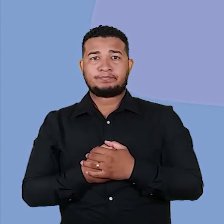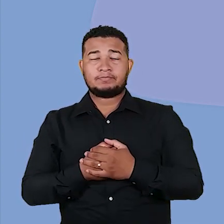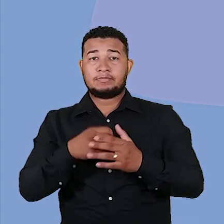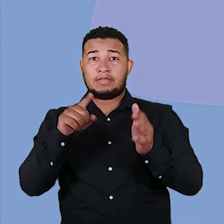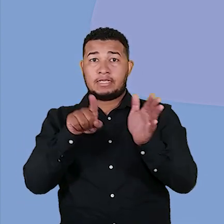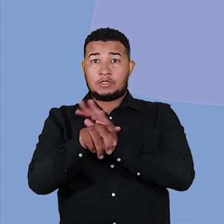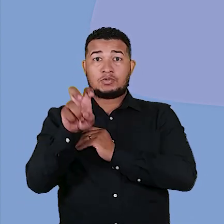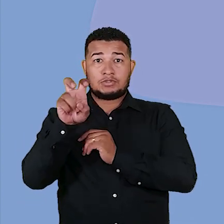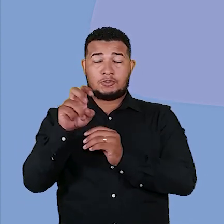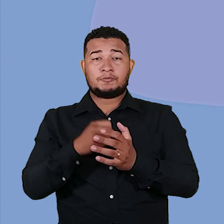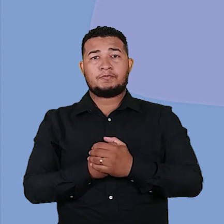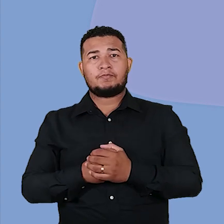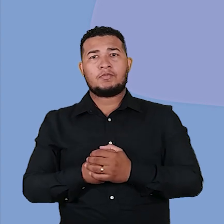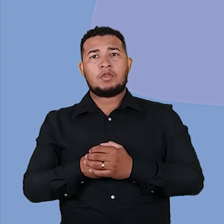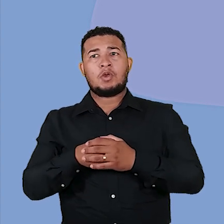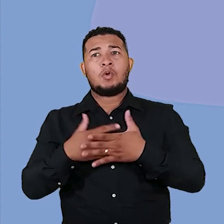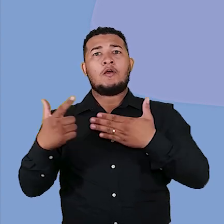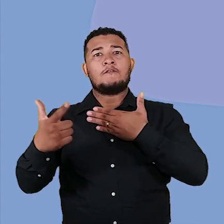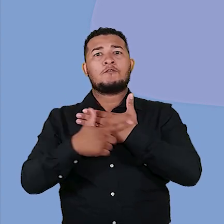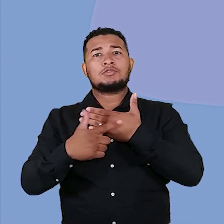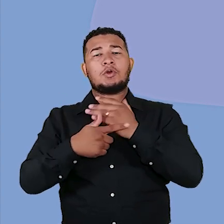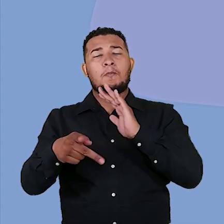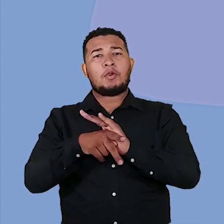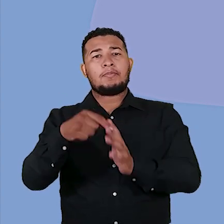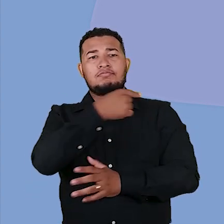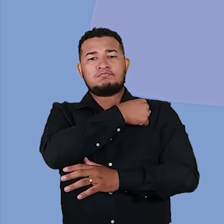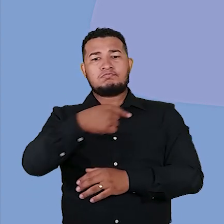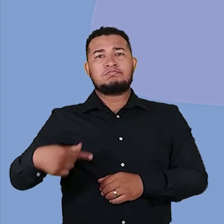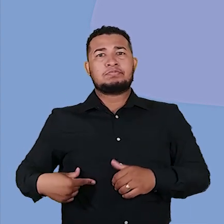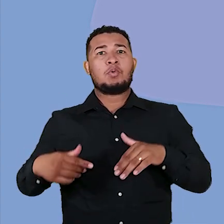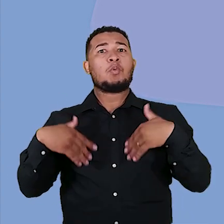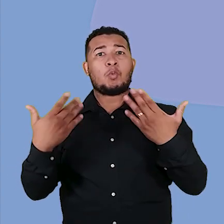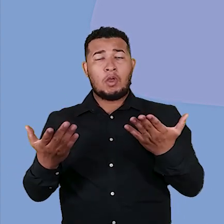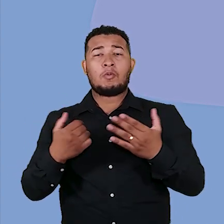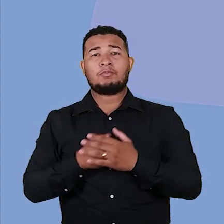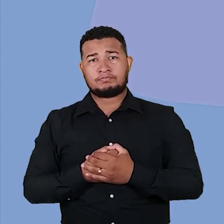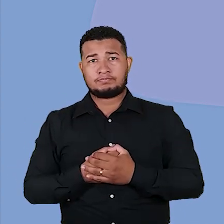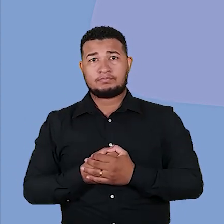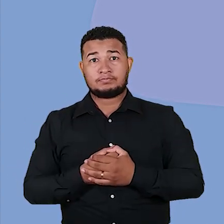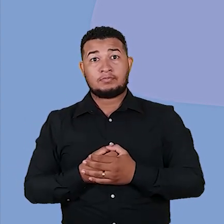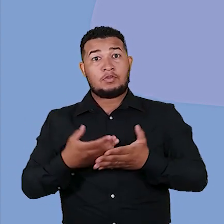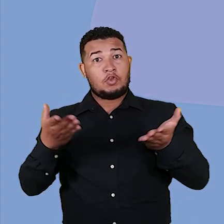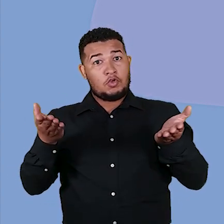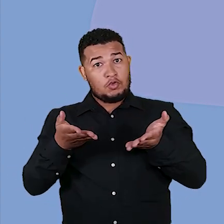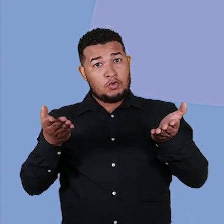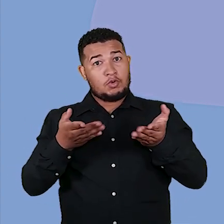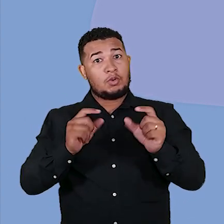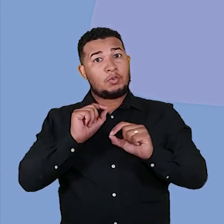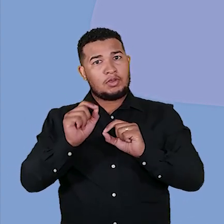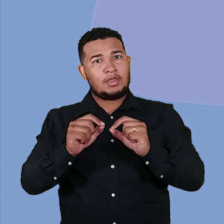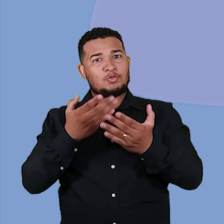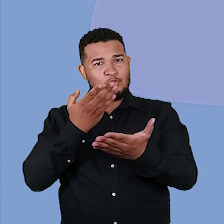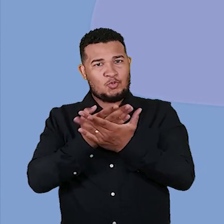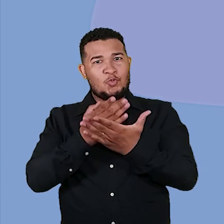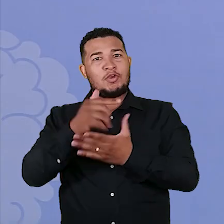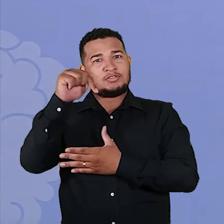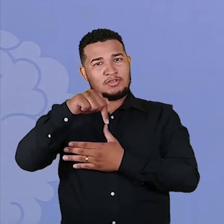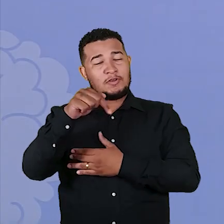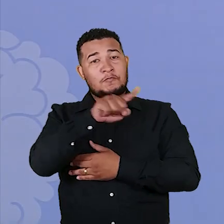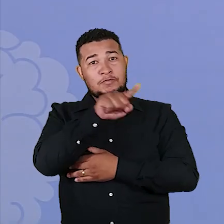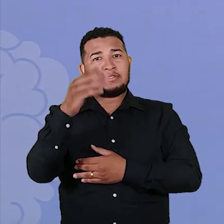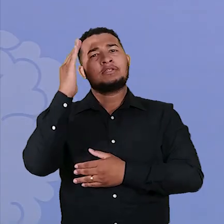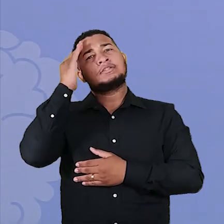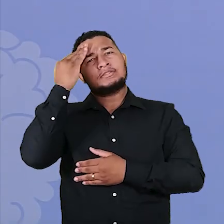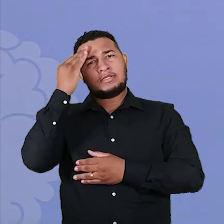as nossas próprias palavras tá é que são cinco qual a função do cinto de segurança nos automóveis gente agora